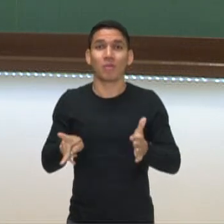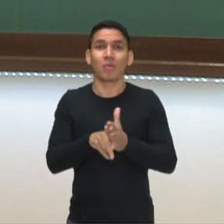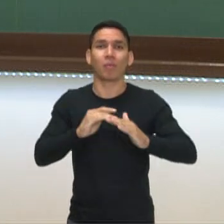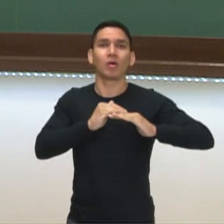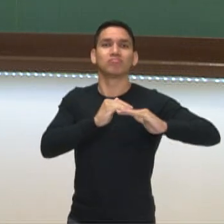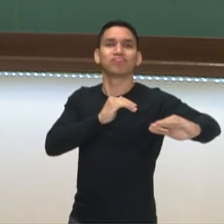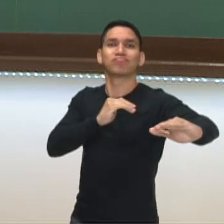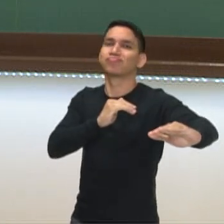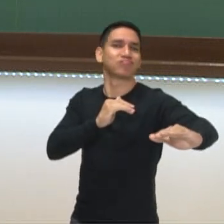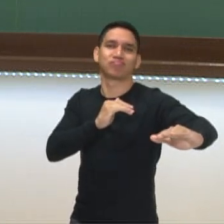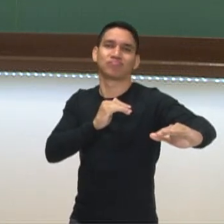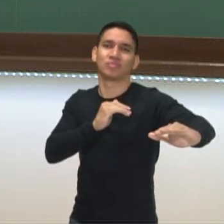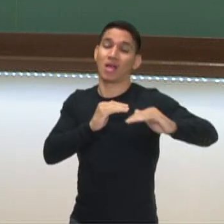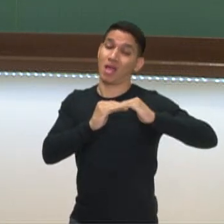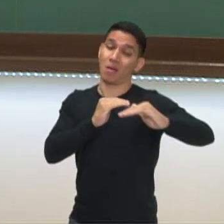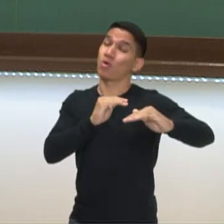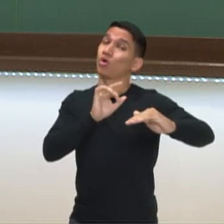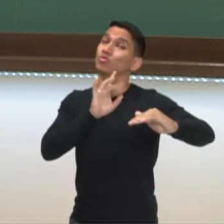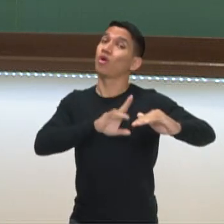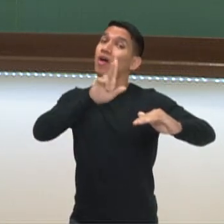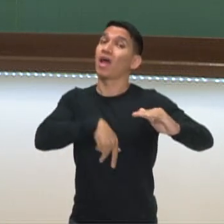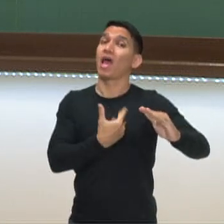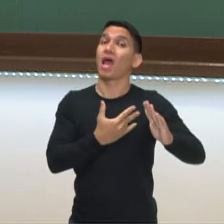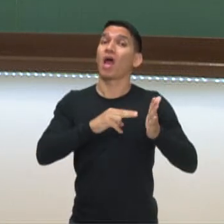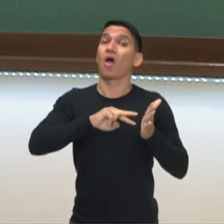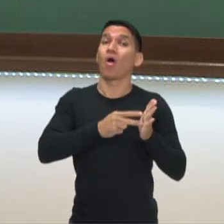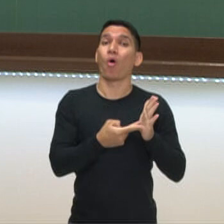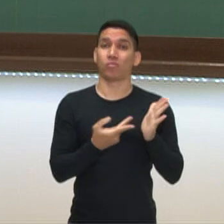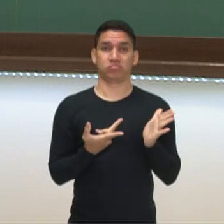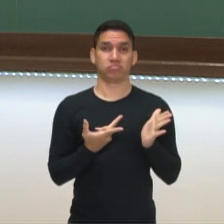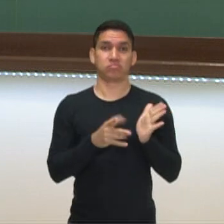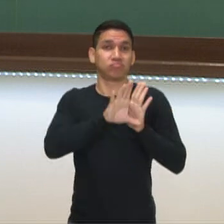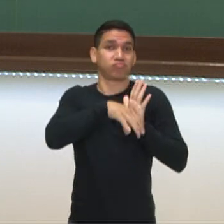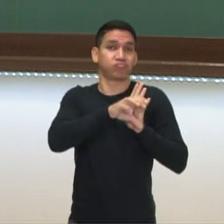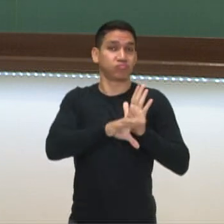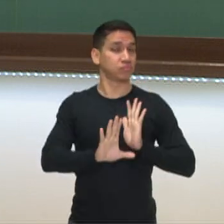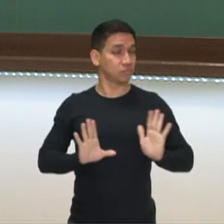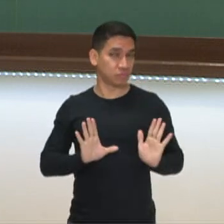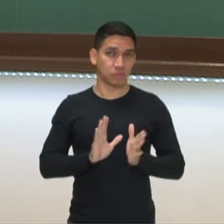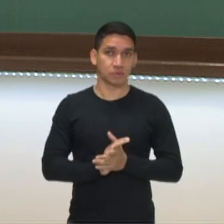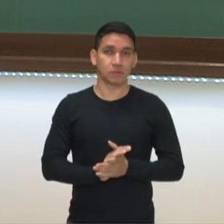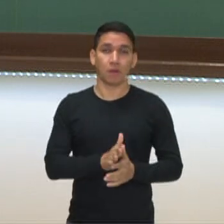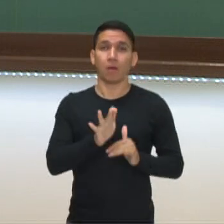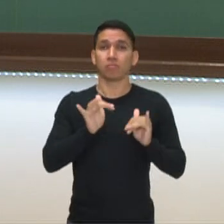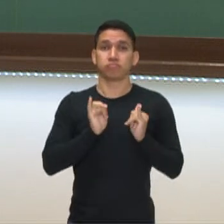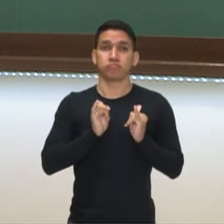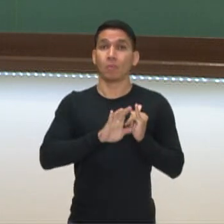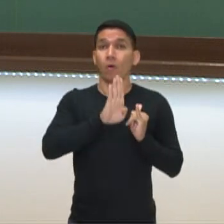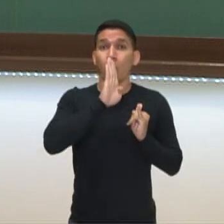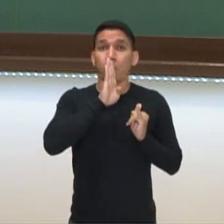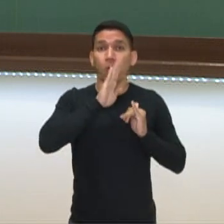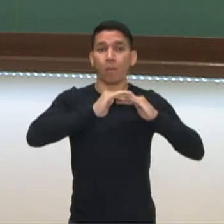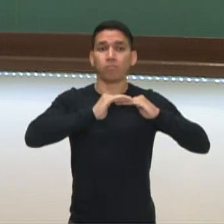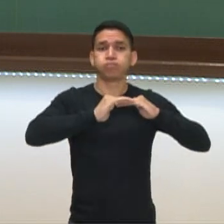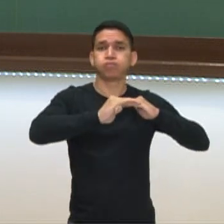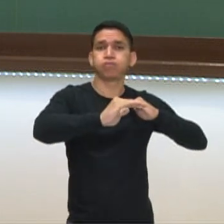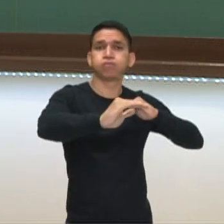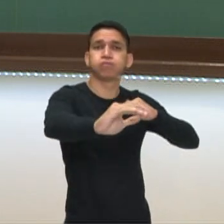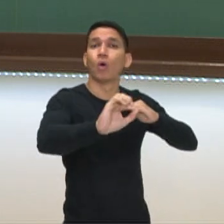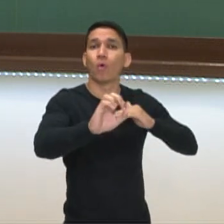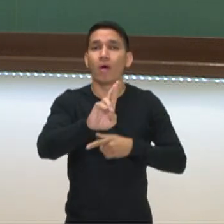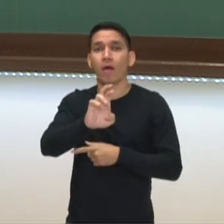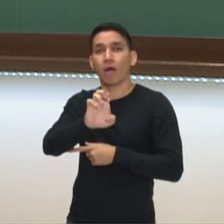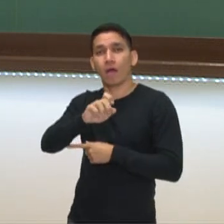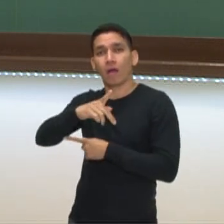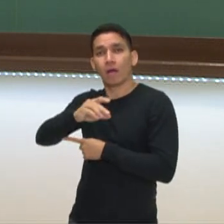existe. O repouso é só uma definição, né? A lei da inércia define que o repouso, quando a gente pode assumir qualquer corpo como